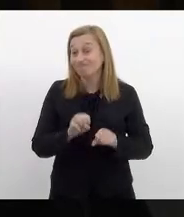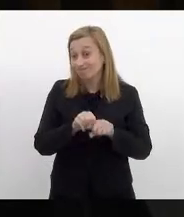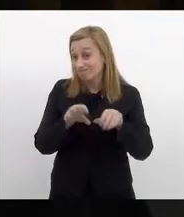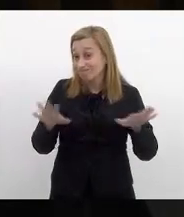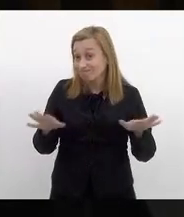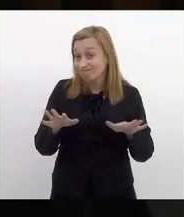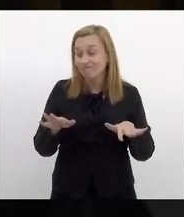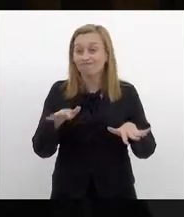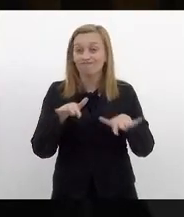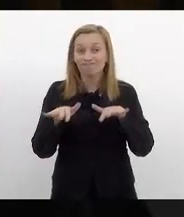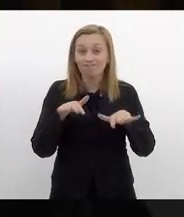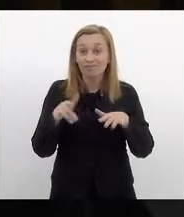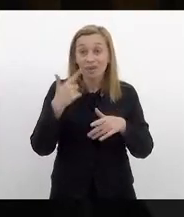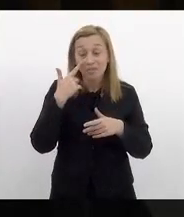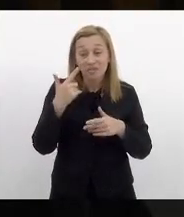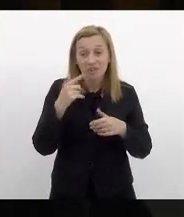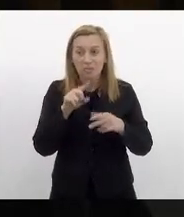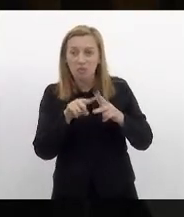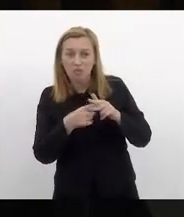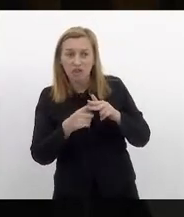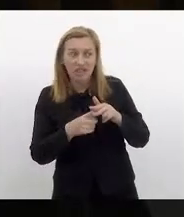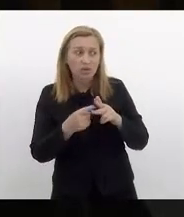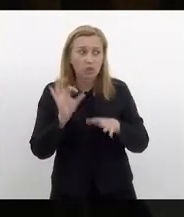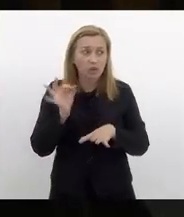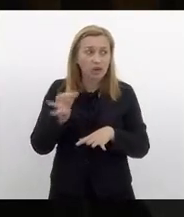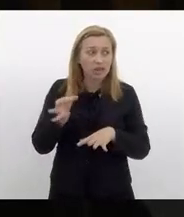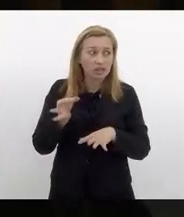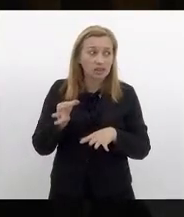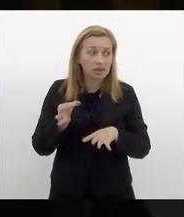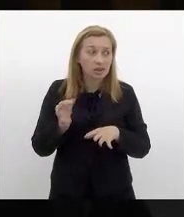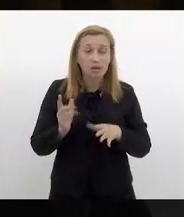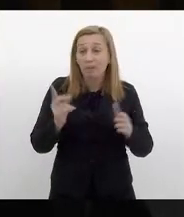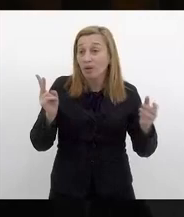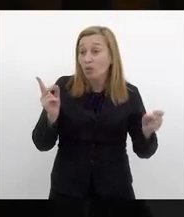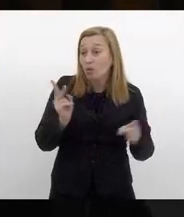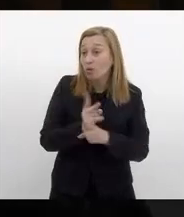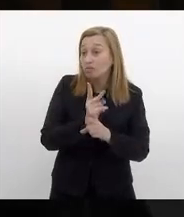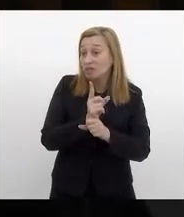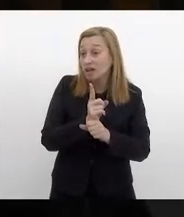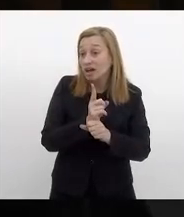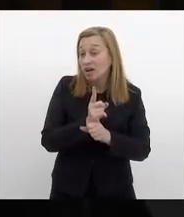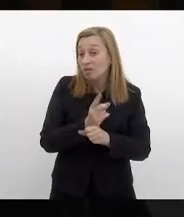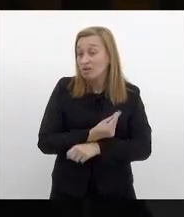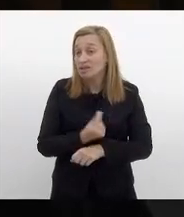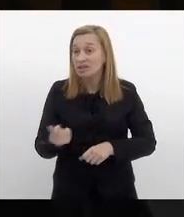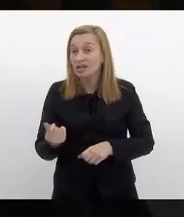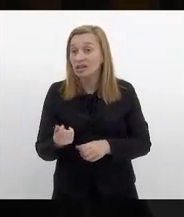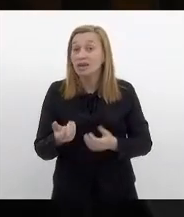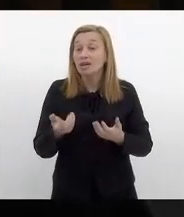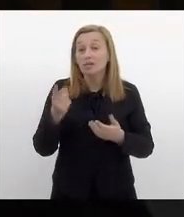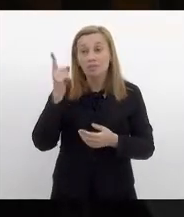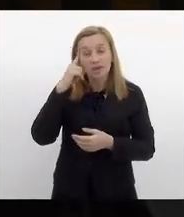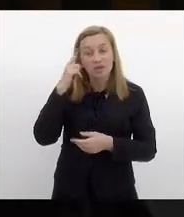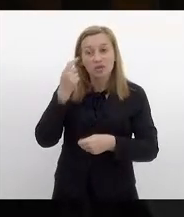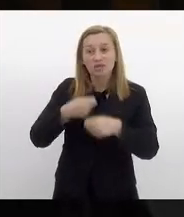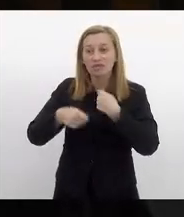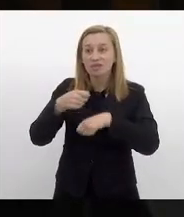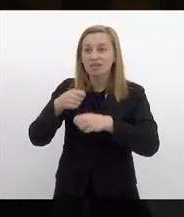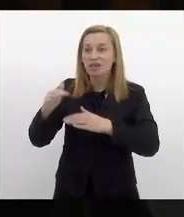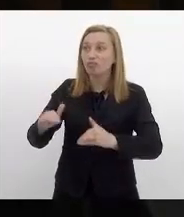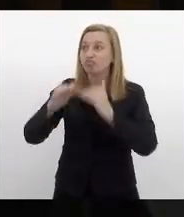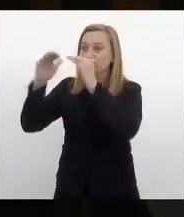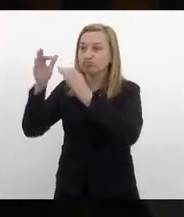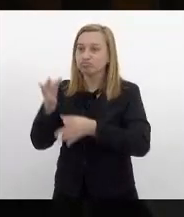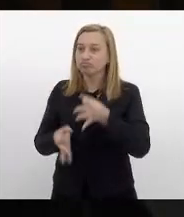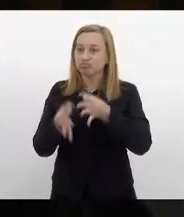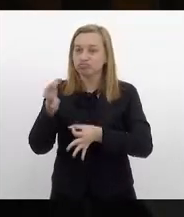se mexendo para ter modificações legais, para encontrar uma saída. Tentou até negociar com o Supremo,